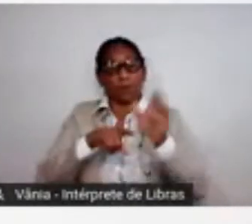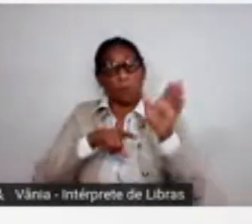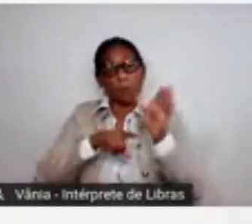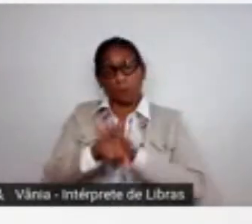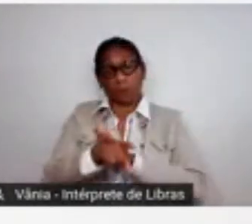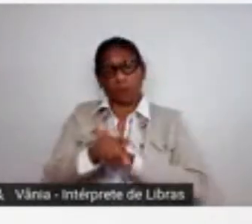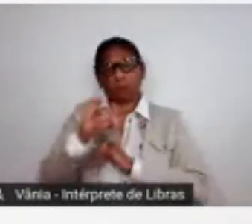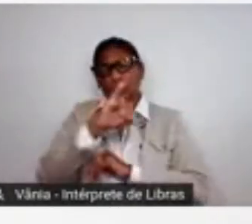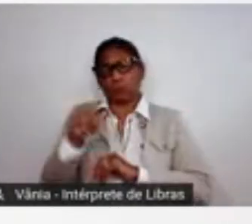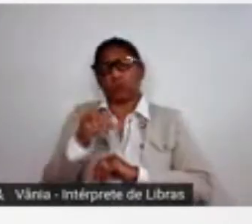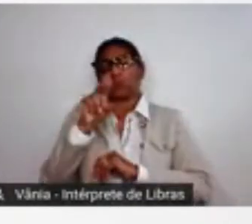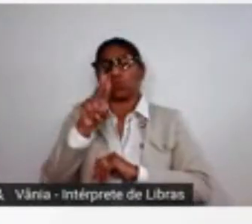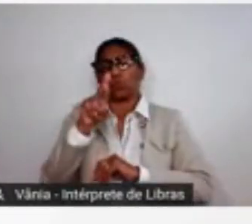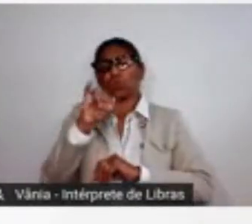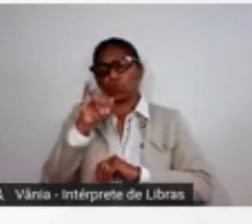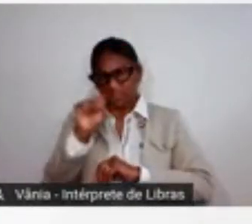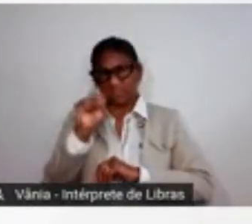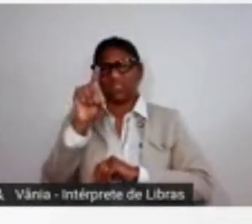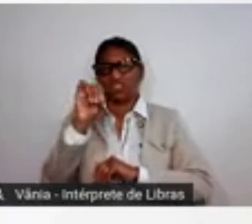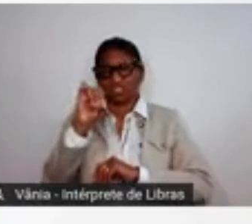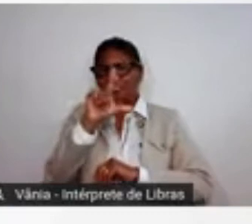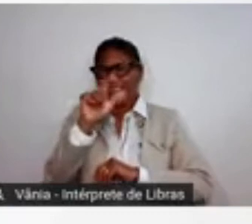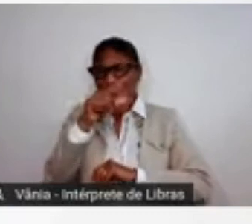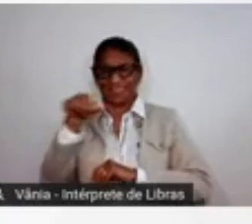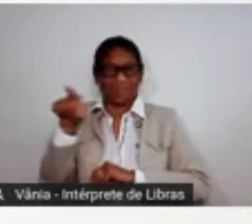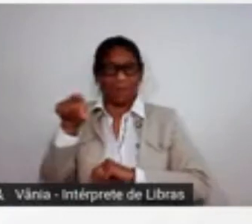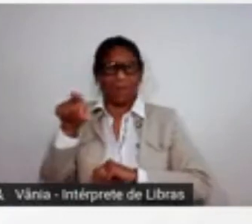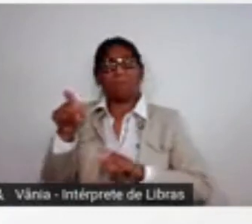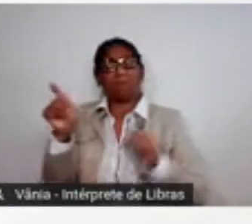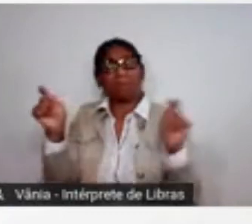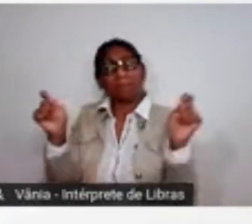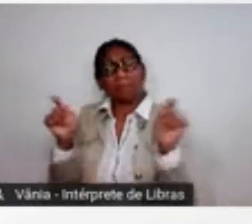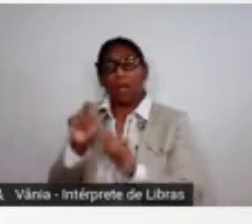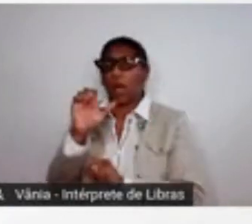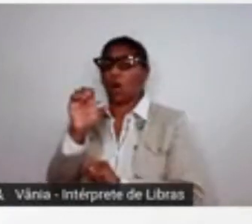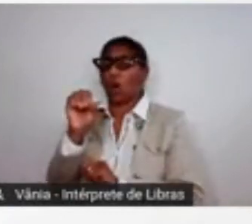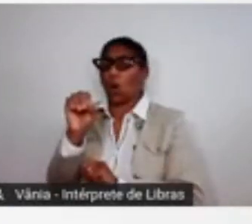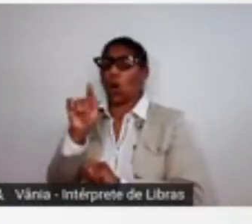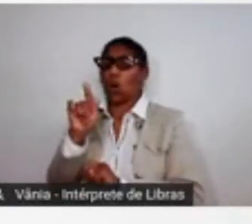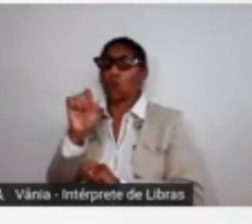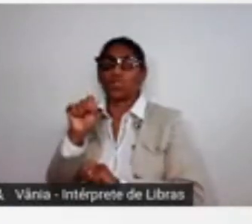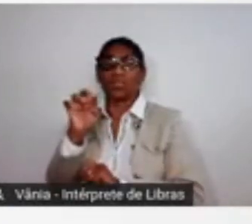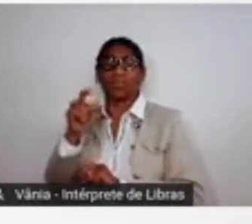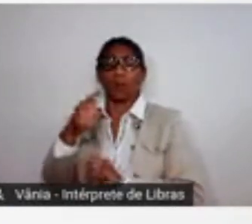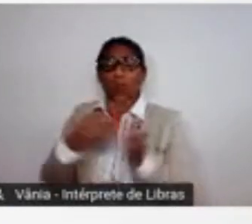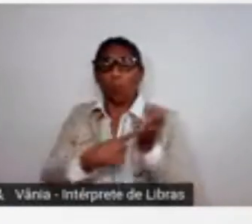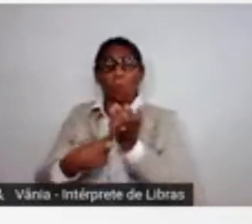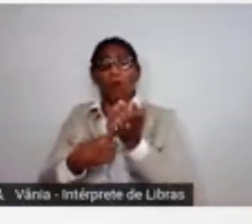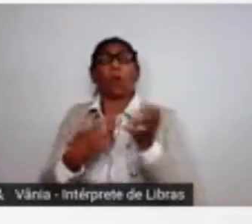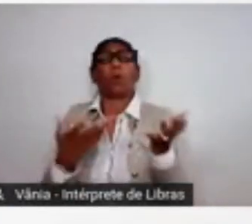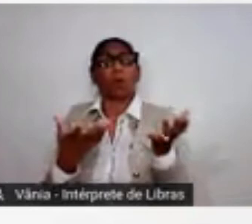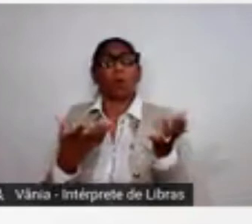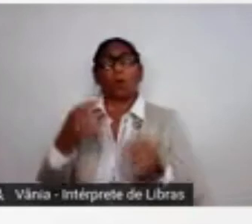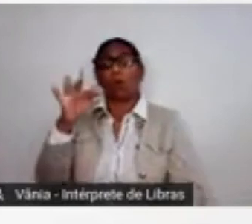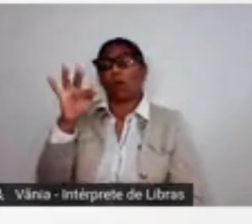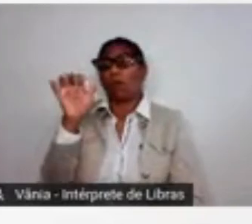judicialização não pode prejudicar a efetividade de cogestão que o governo negociou com a FAMURS. Na mesma